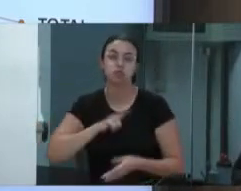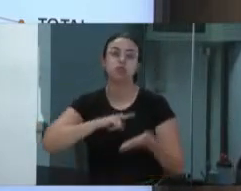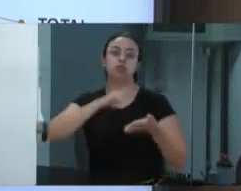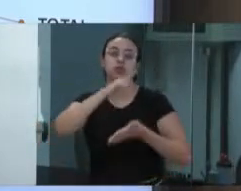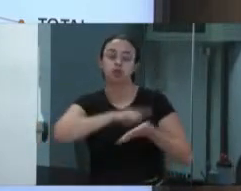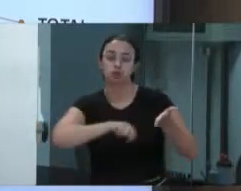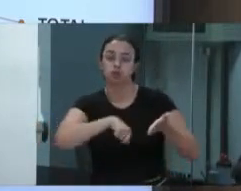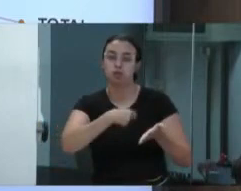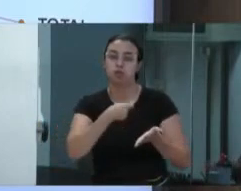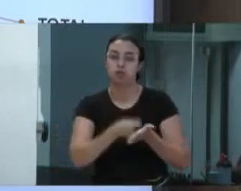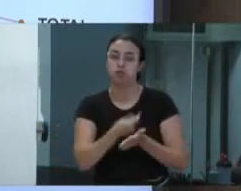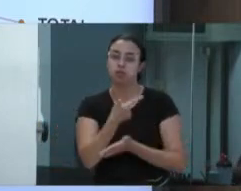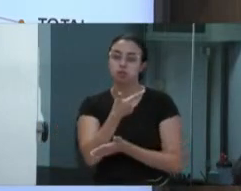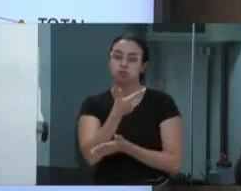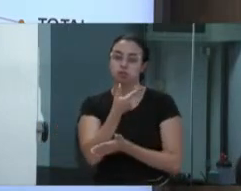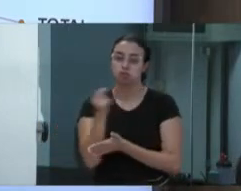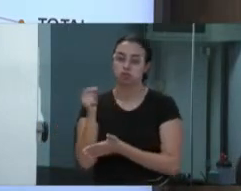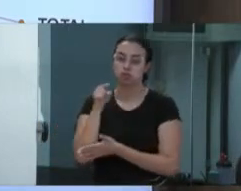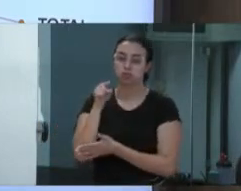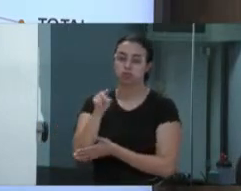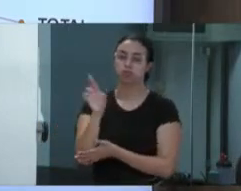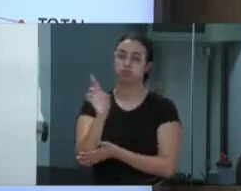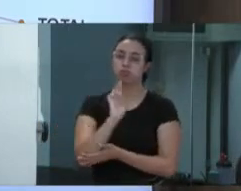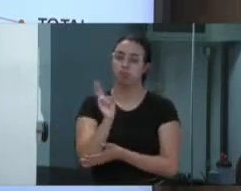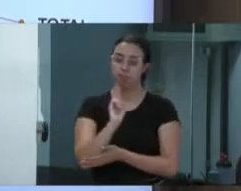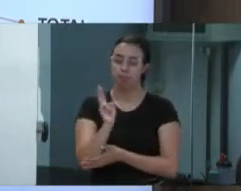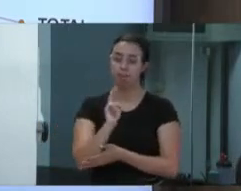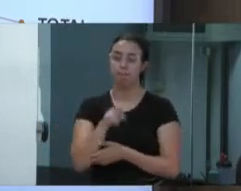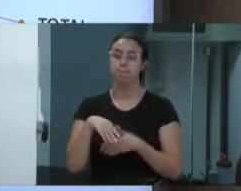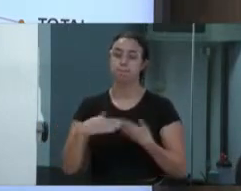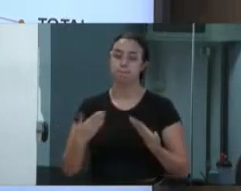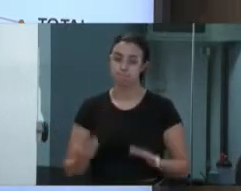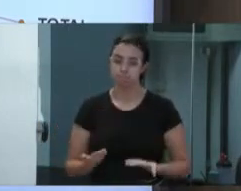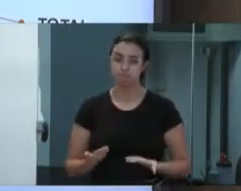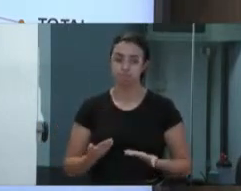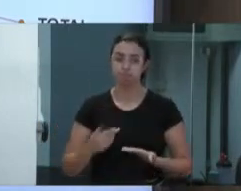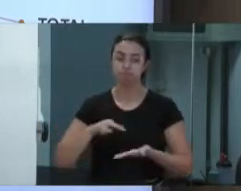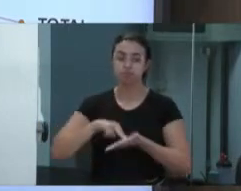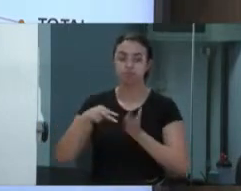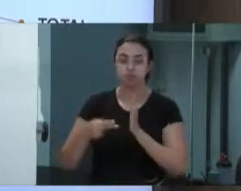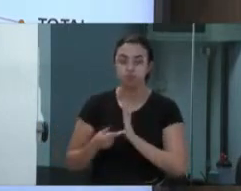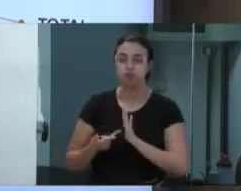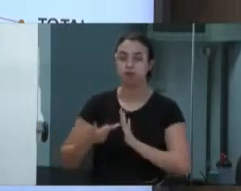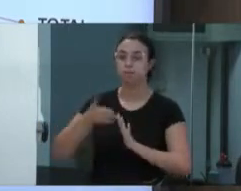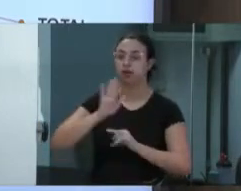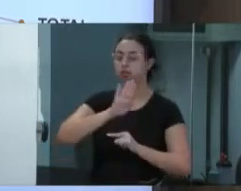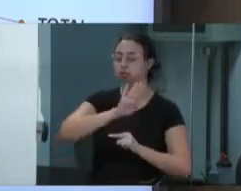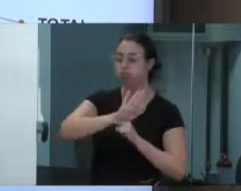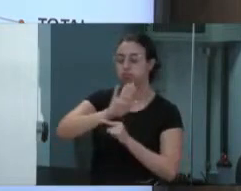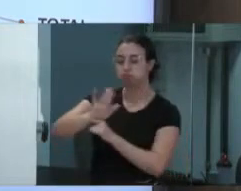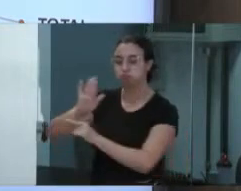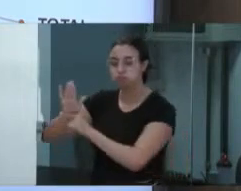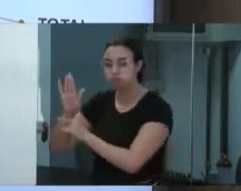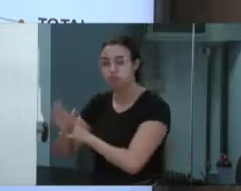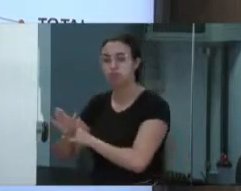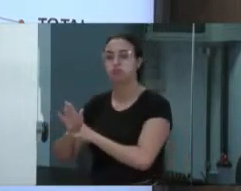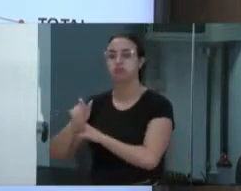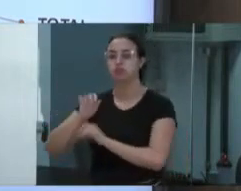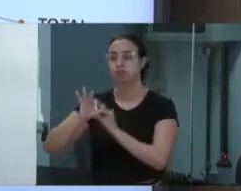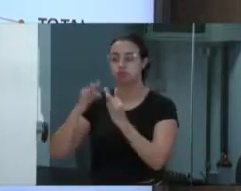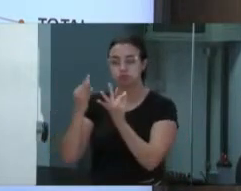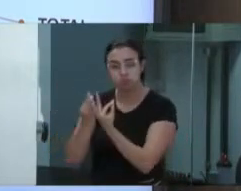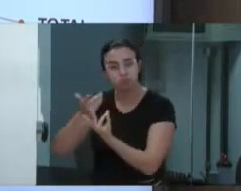pagamento, quando a gente chegou, de R$ 200 mil. Né, então, é mais benefício que está chegando para essa família, o poder, né, de aquisição que